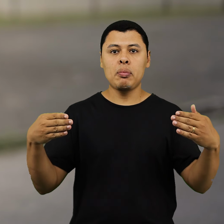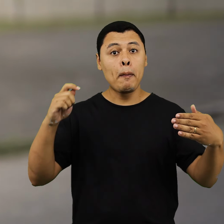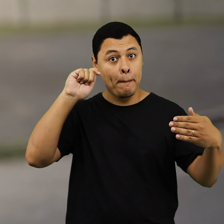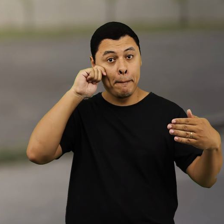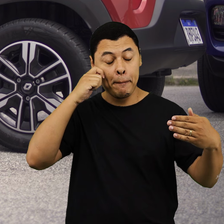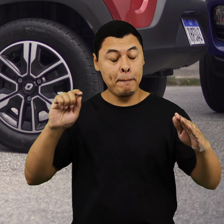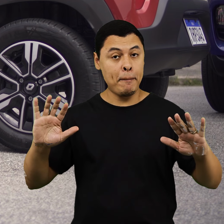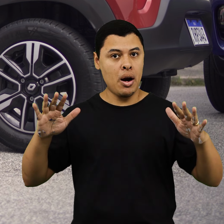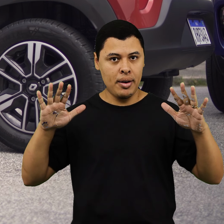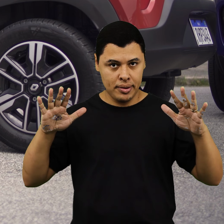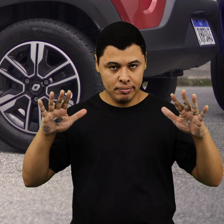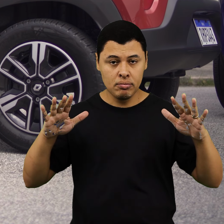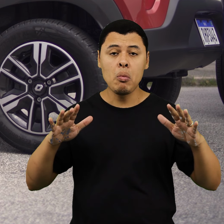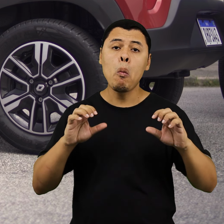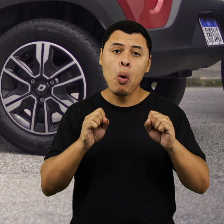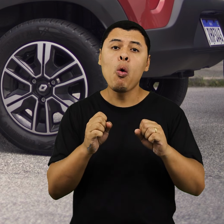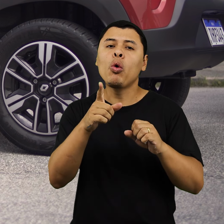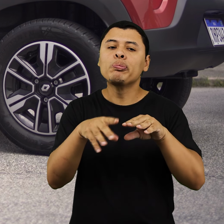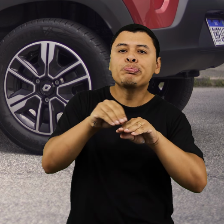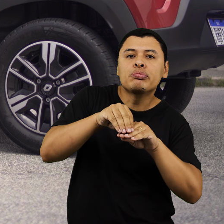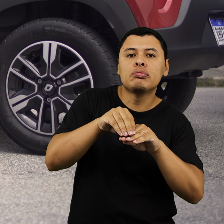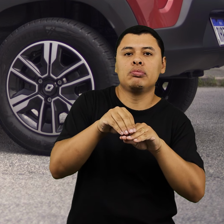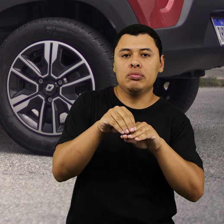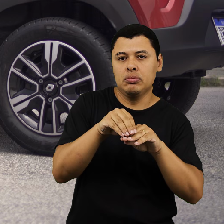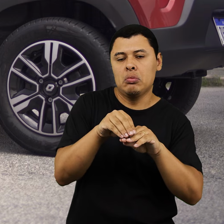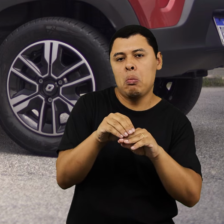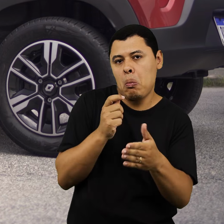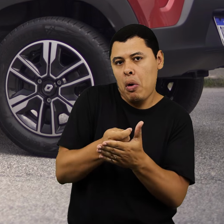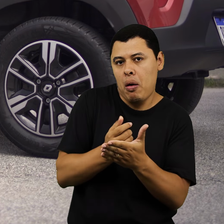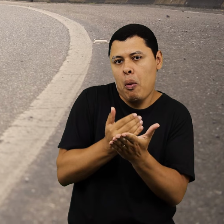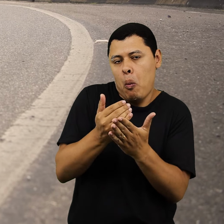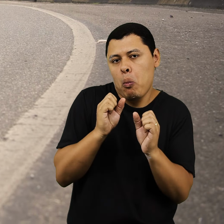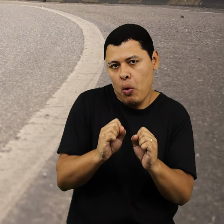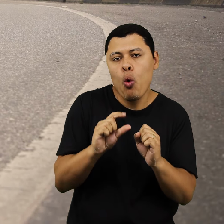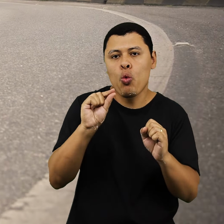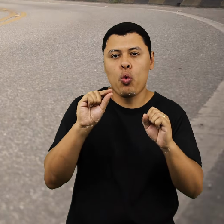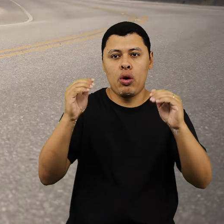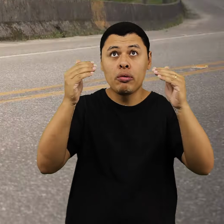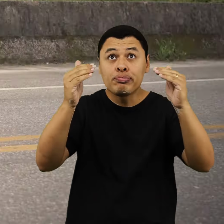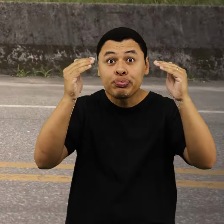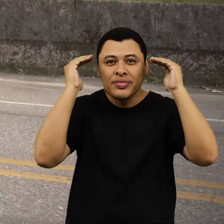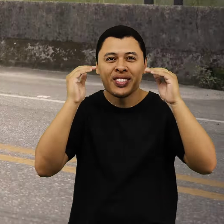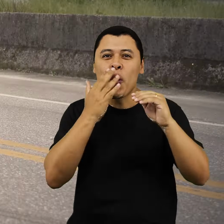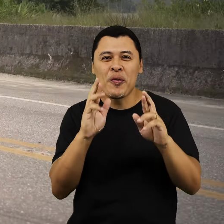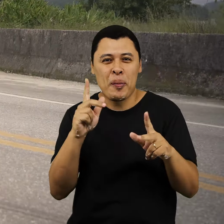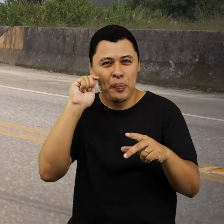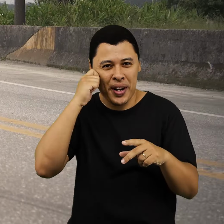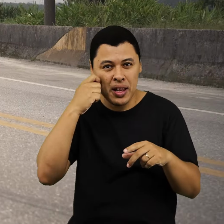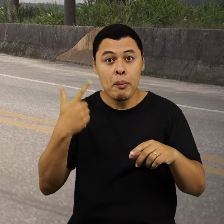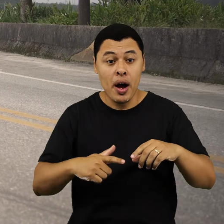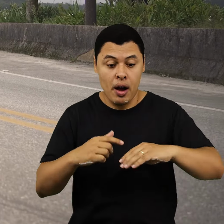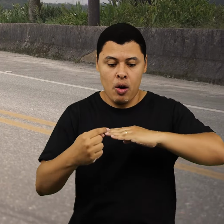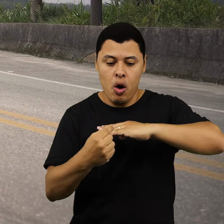preto brilhante. Também tem o opcional que você consegue adicionar na versão Intense, que inclui o teto Biton e as rodas de liga leve